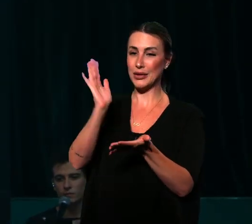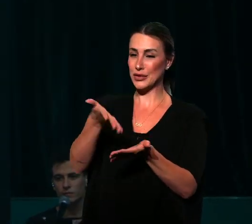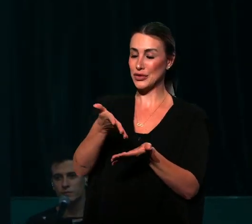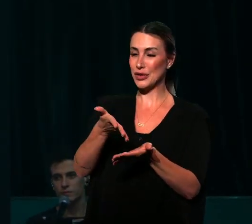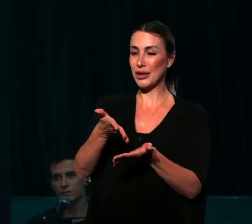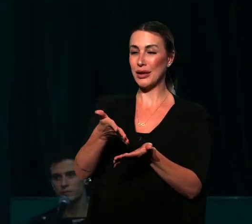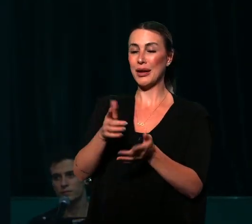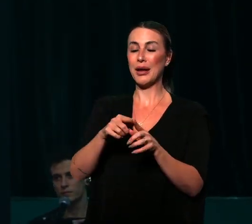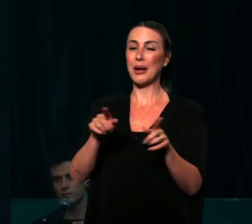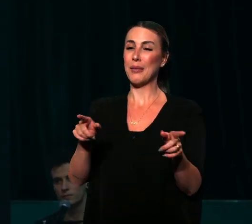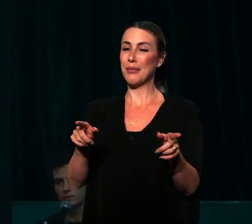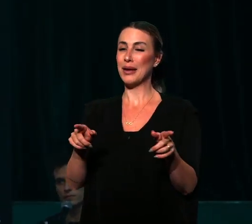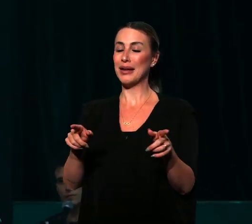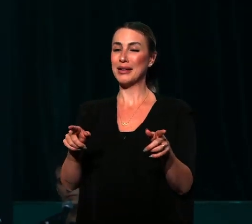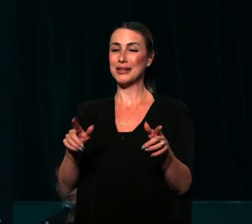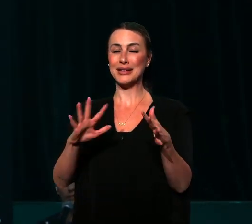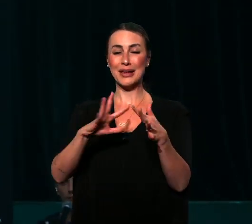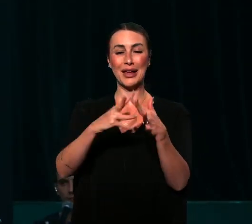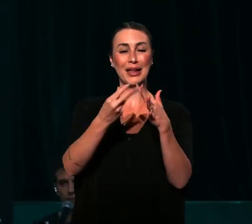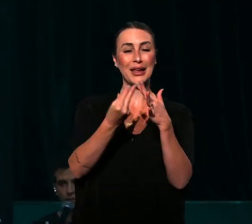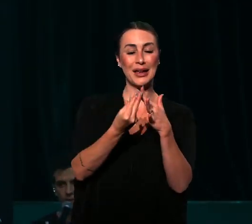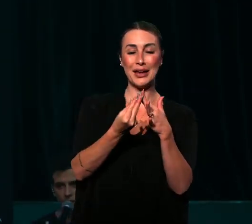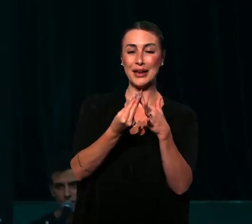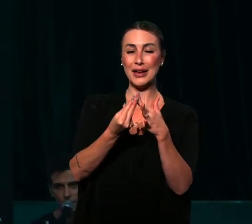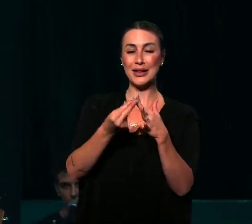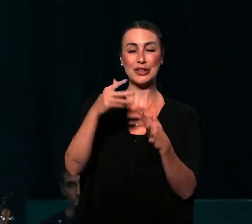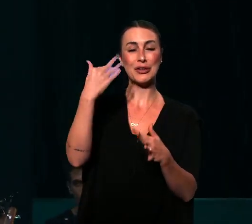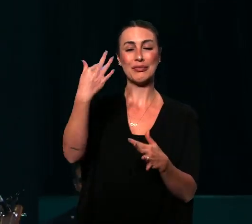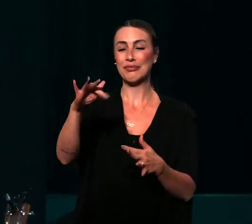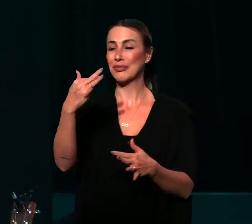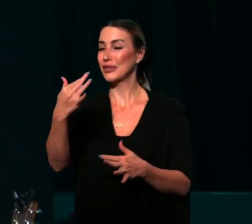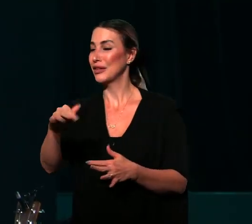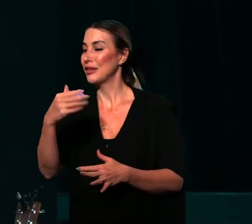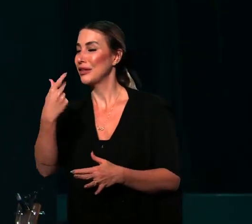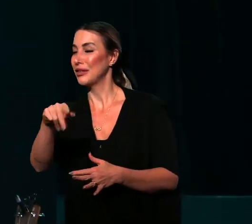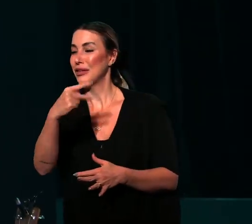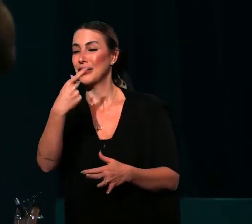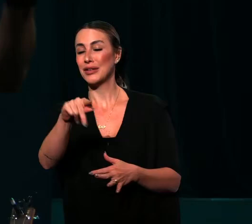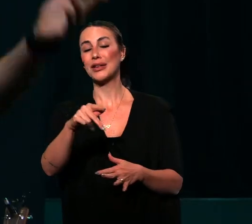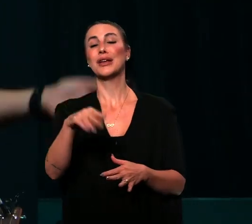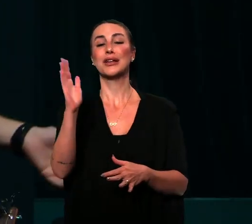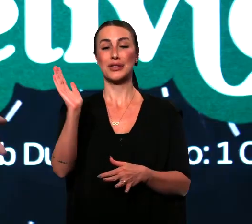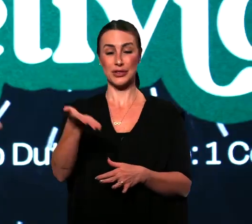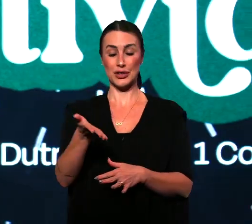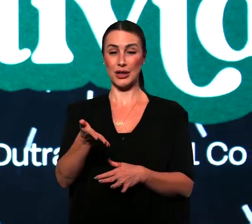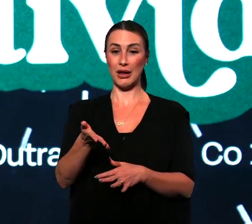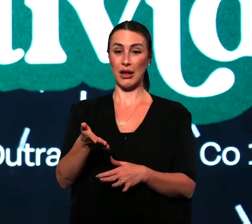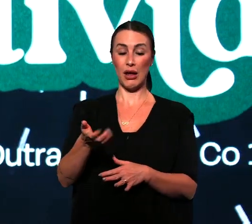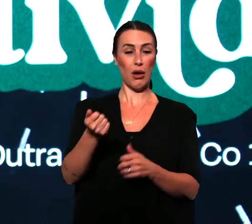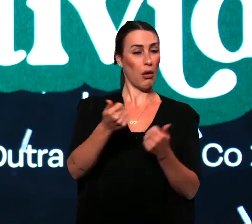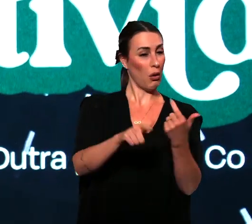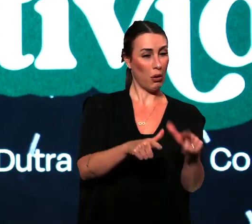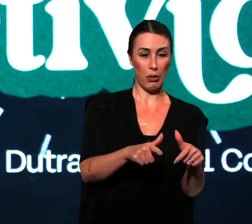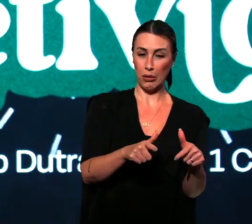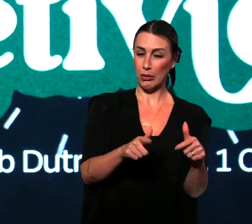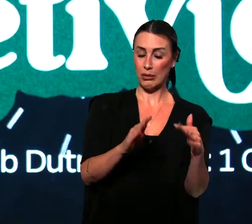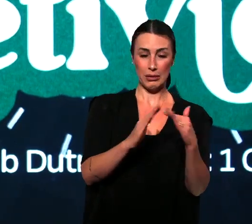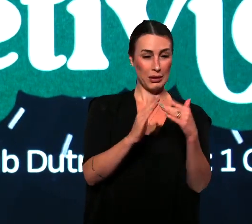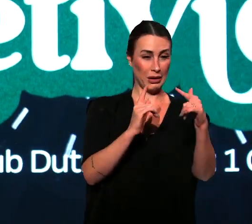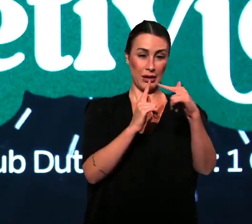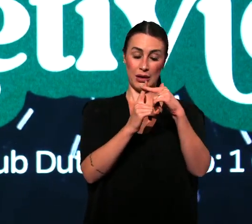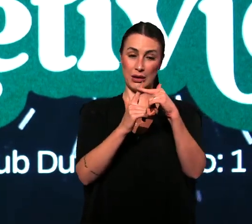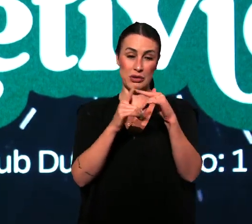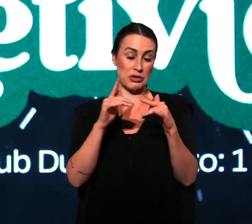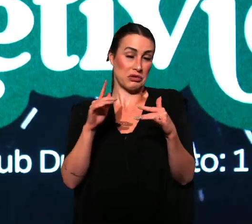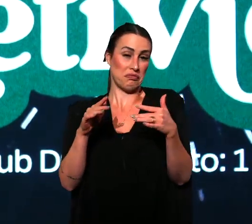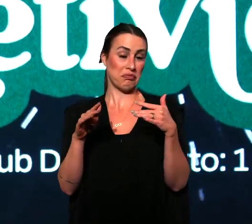machucado pela igreja em algum momento. Talvez por essa igreja, talvez por uma outra igreja, talvez por mim, quem